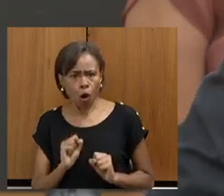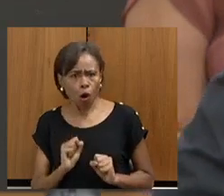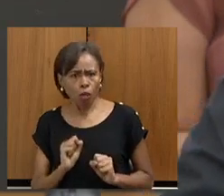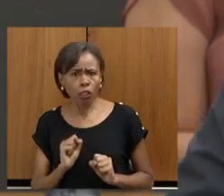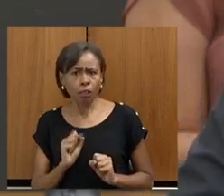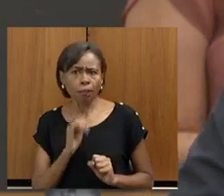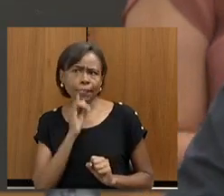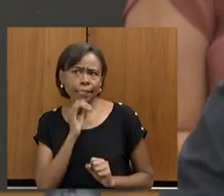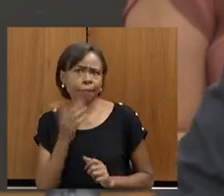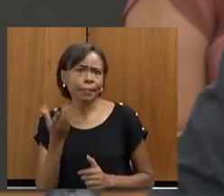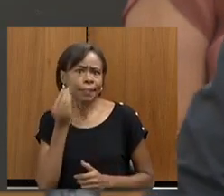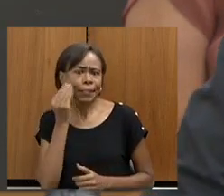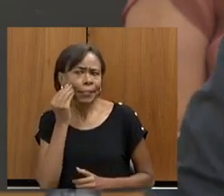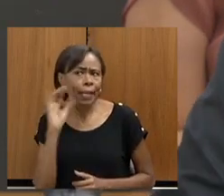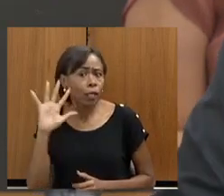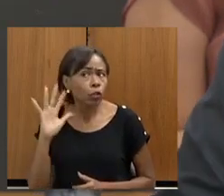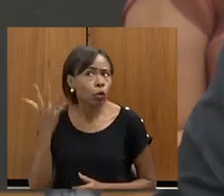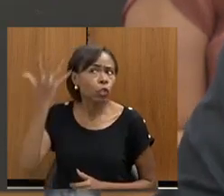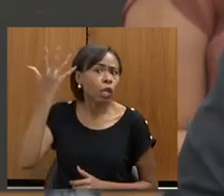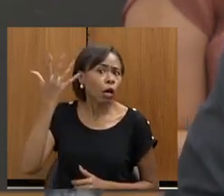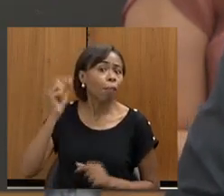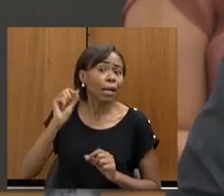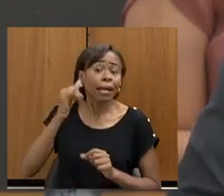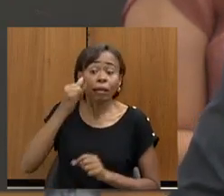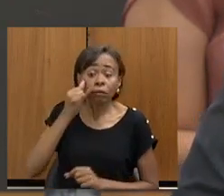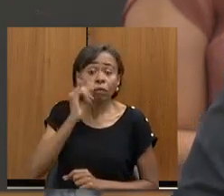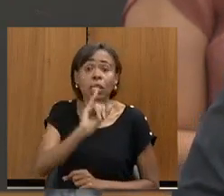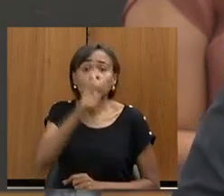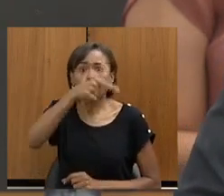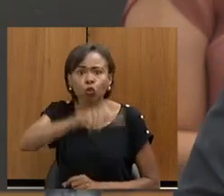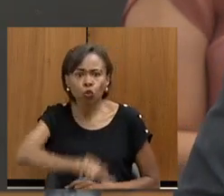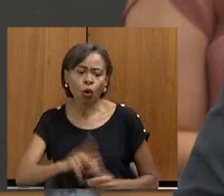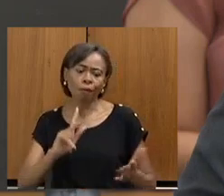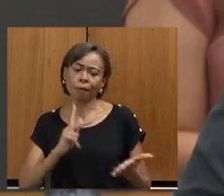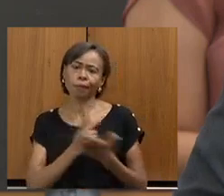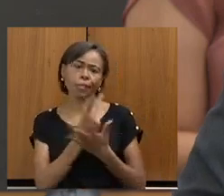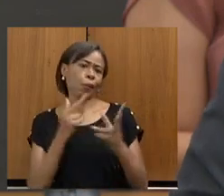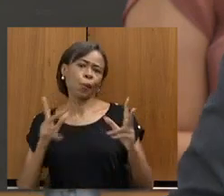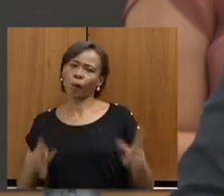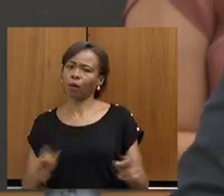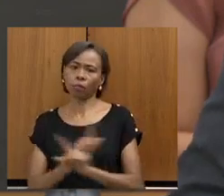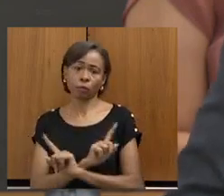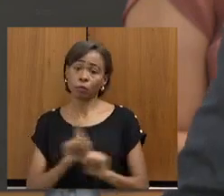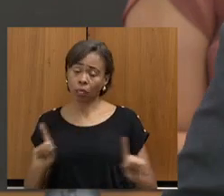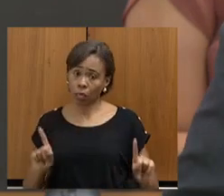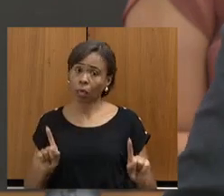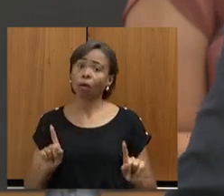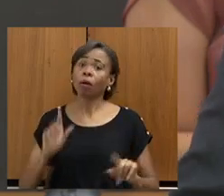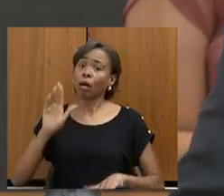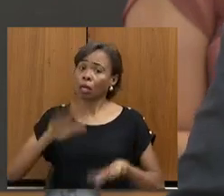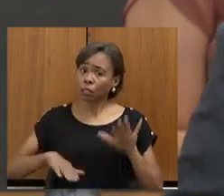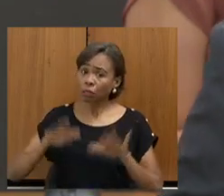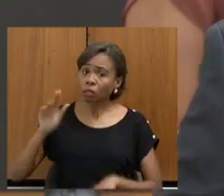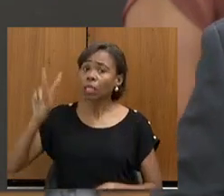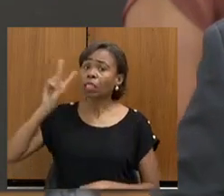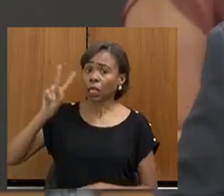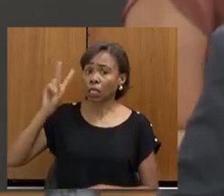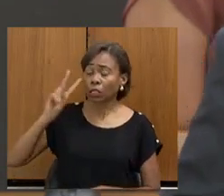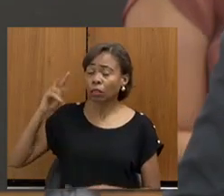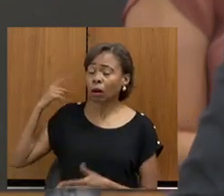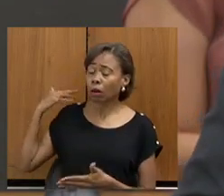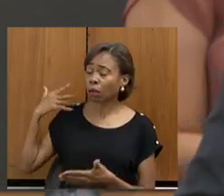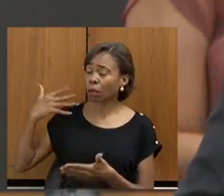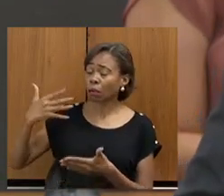soluções para que isso não se repita em outros lugares. Em vários momentos na nossa história, nós tivemos